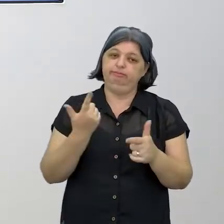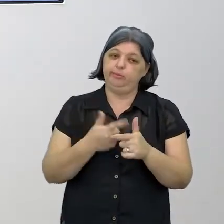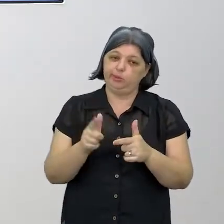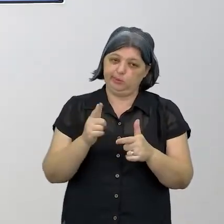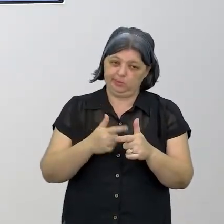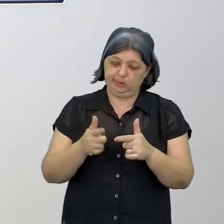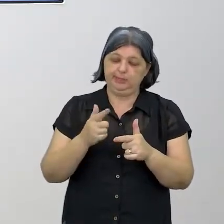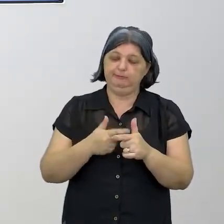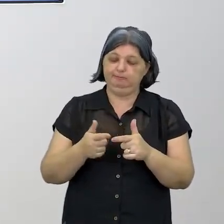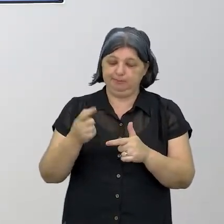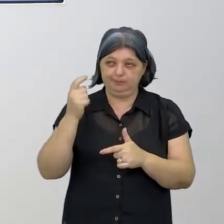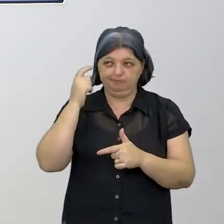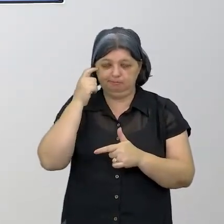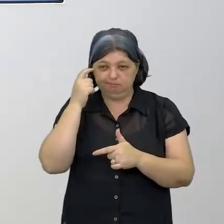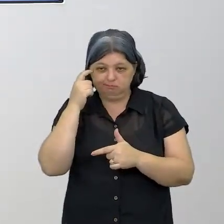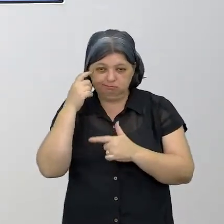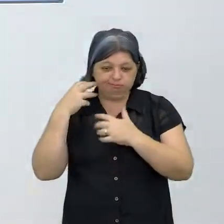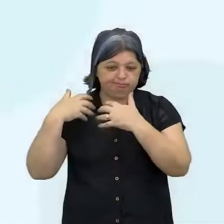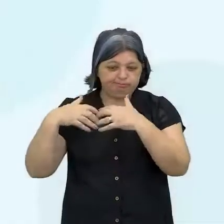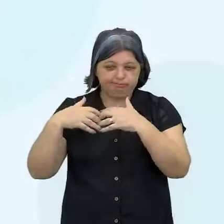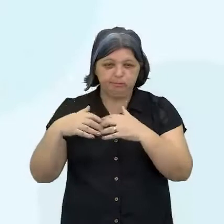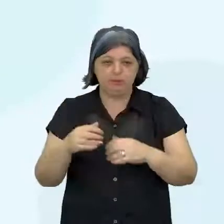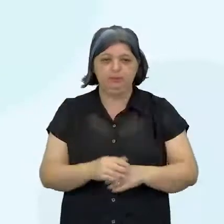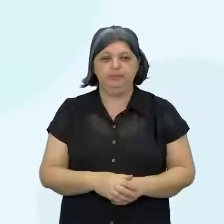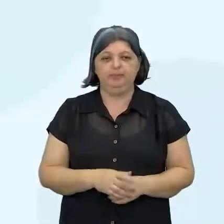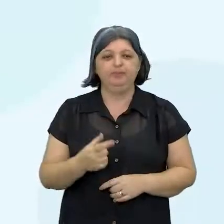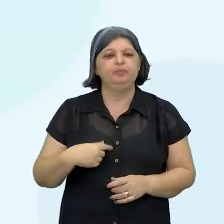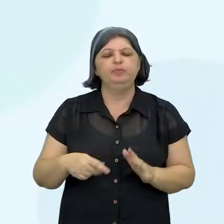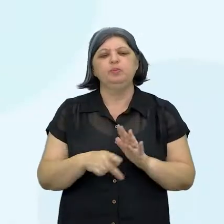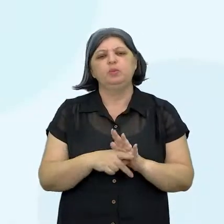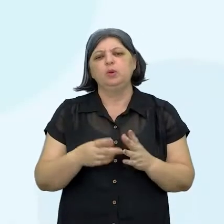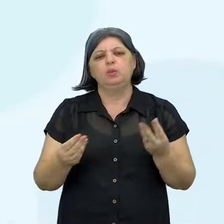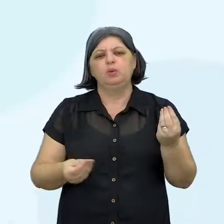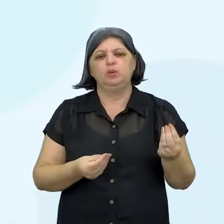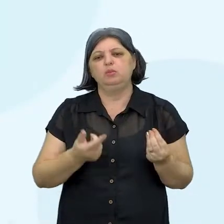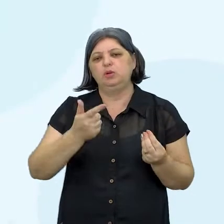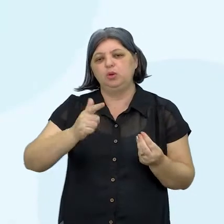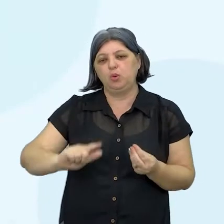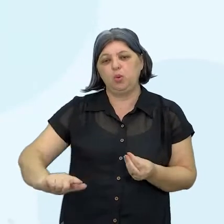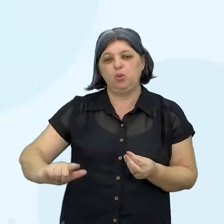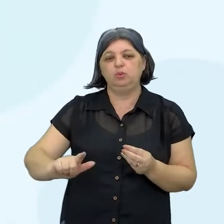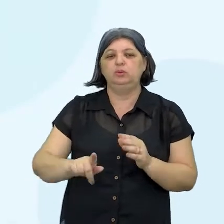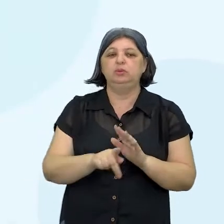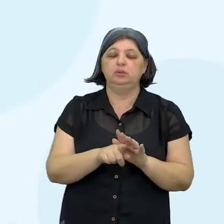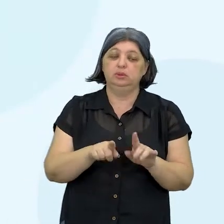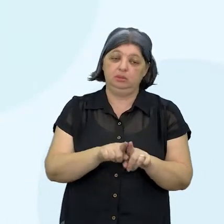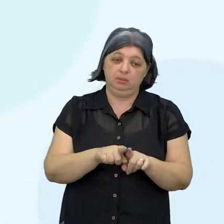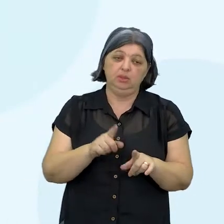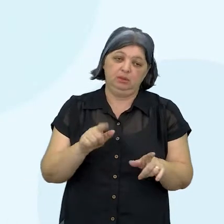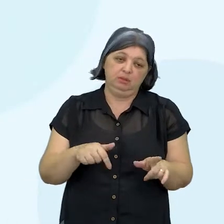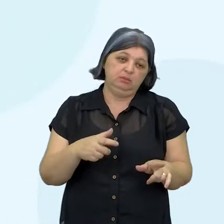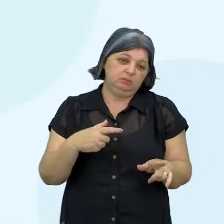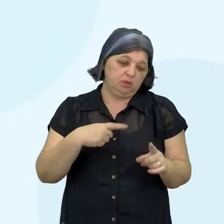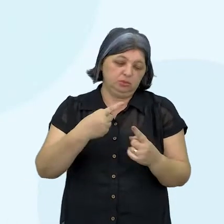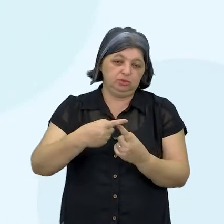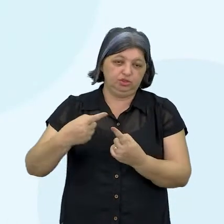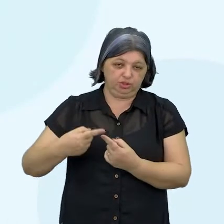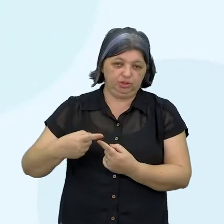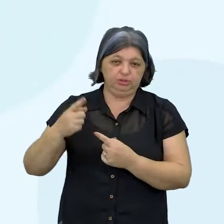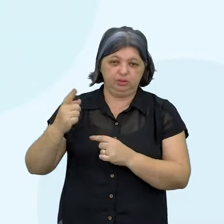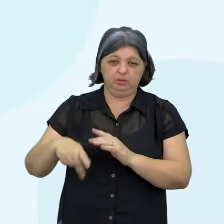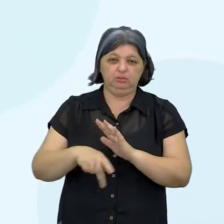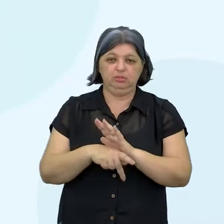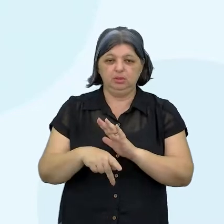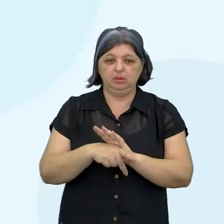né? Da dismorfia corporal, a gente vai para uma dismorfia também, um tipo de dismorfia, que é a